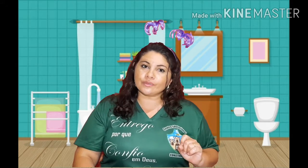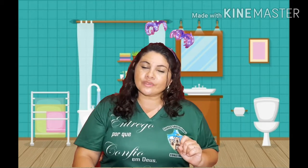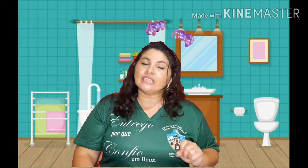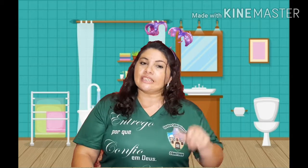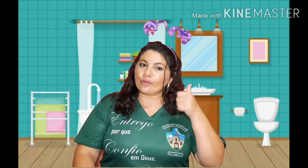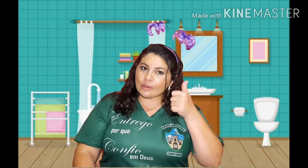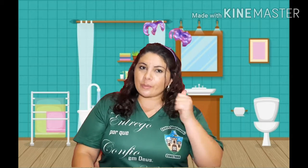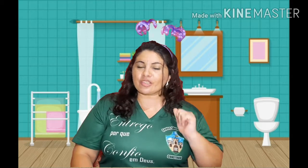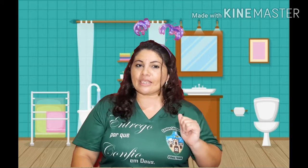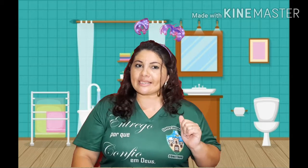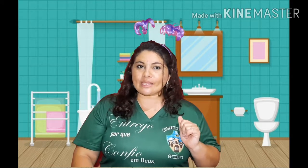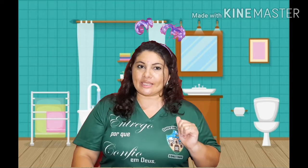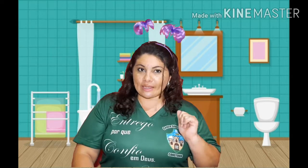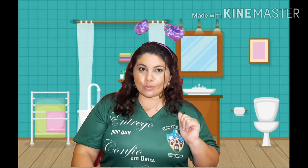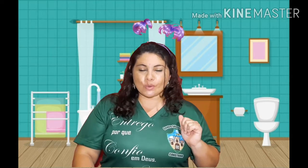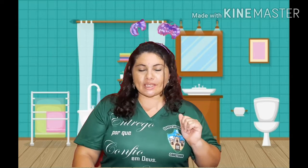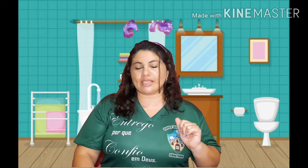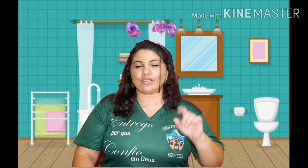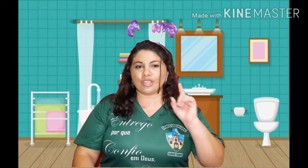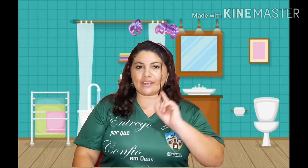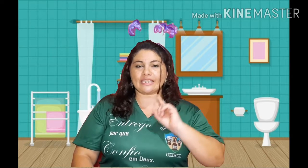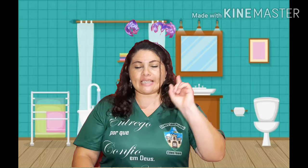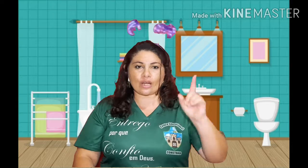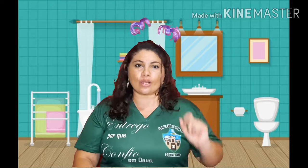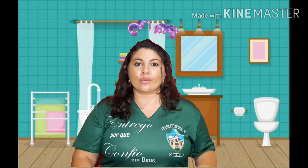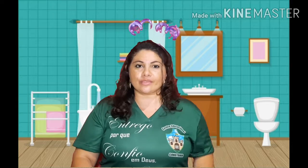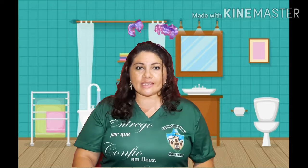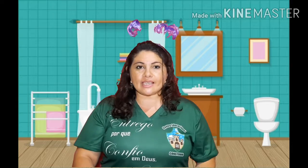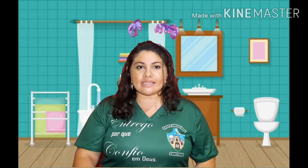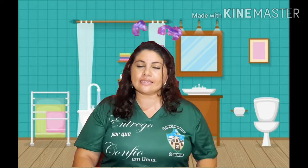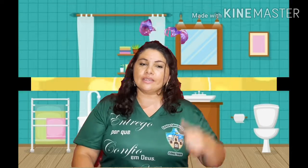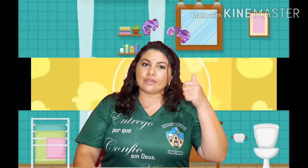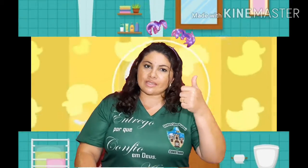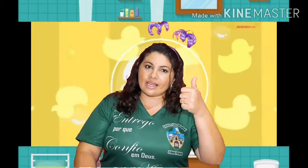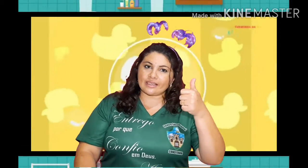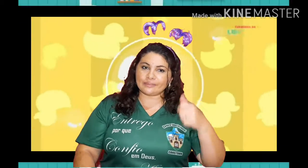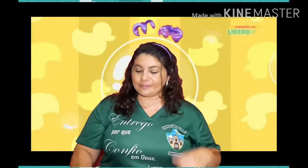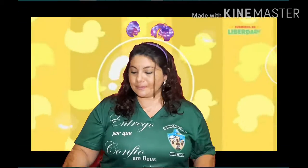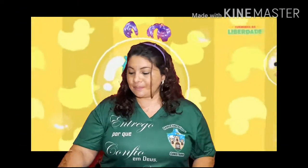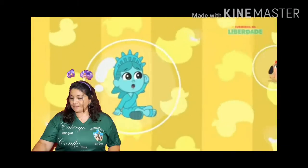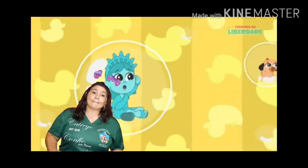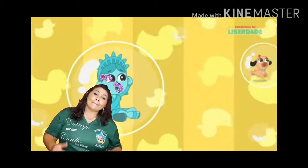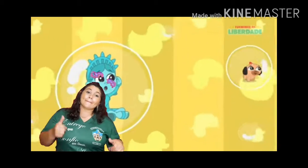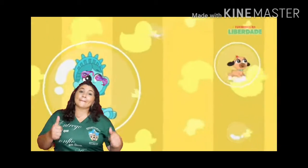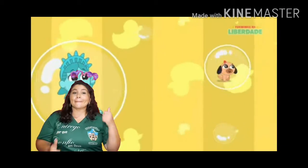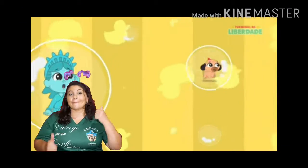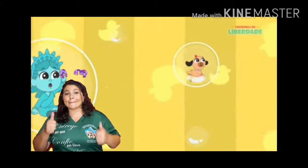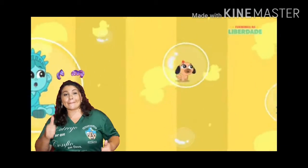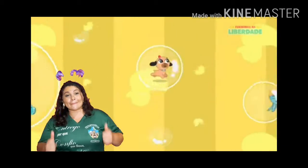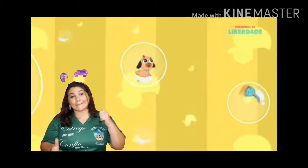corpinho? Então vamos prestar atenção nessa música que a tia vai cantar agora com vocês. Vamos lá?